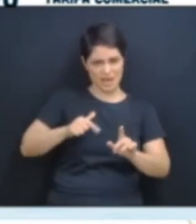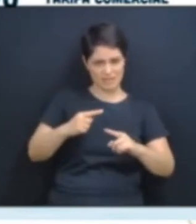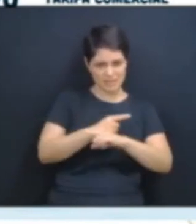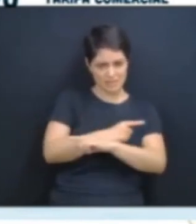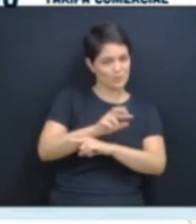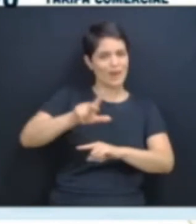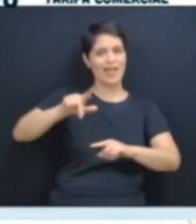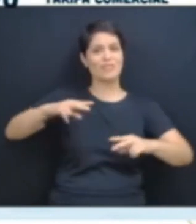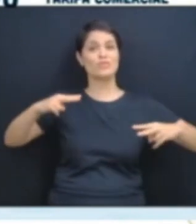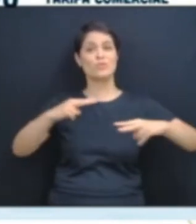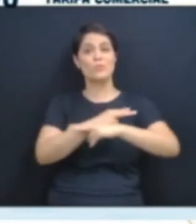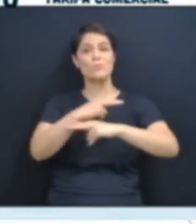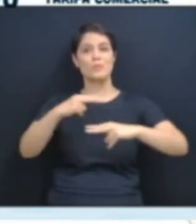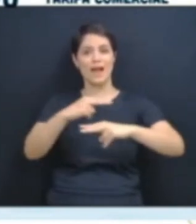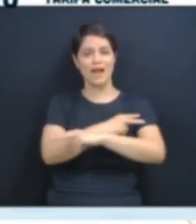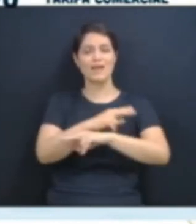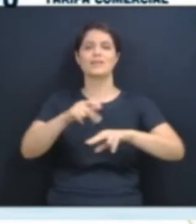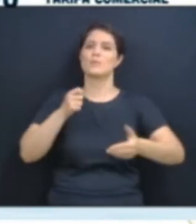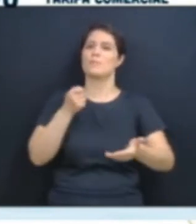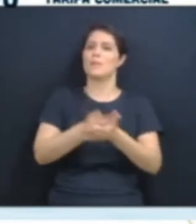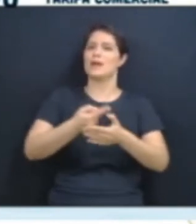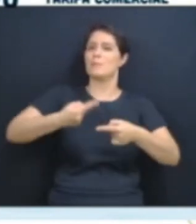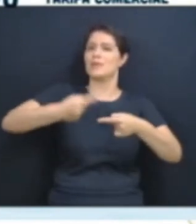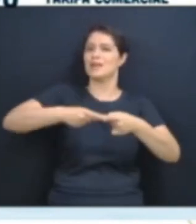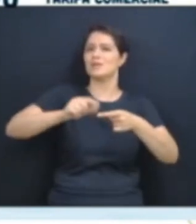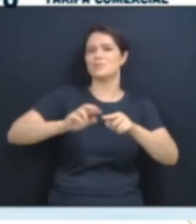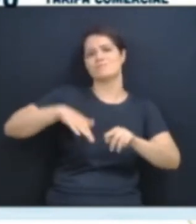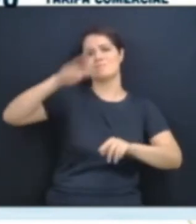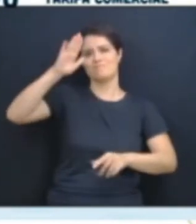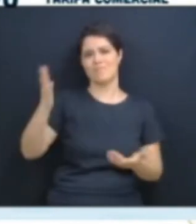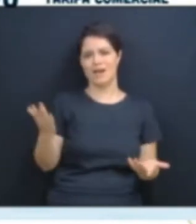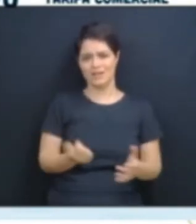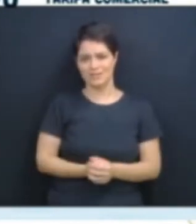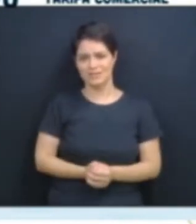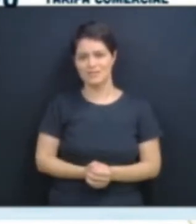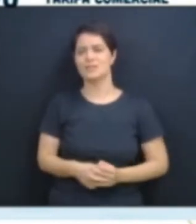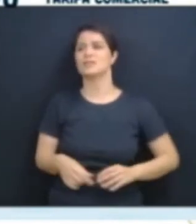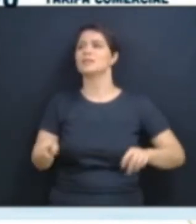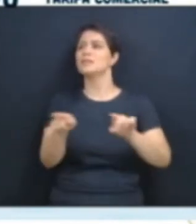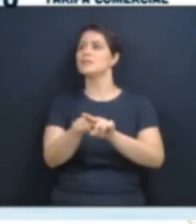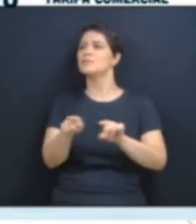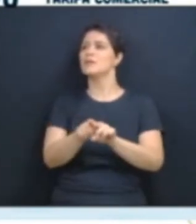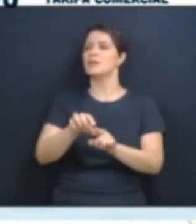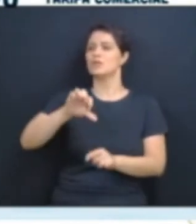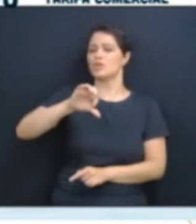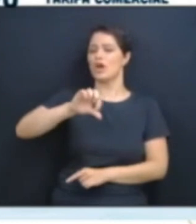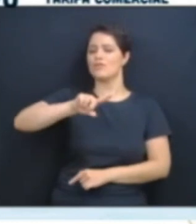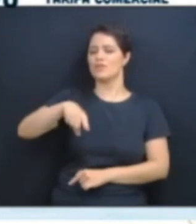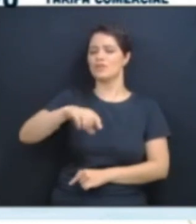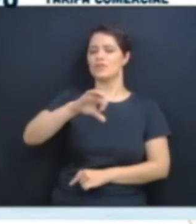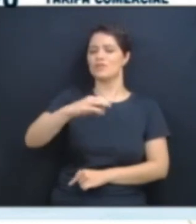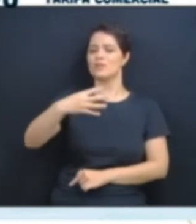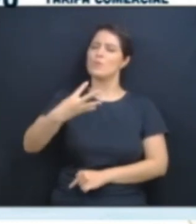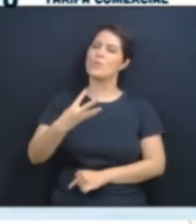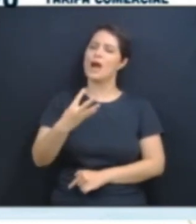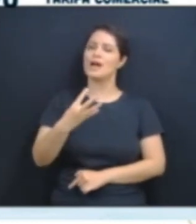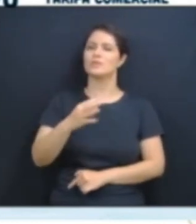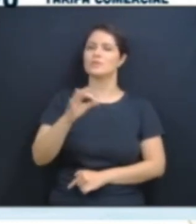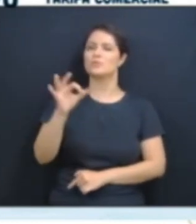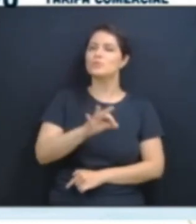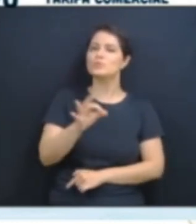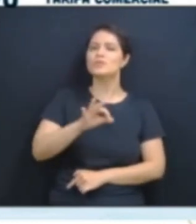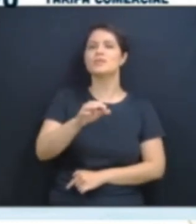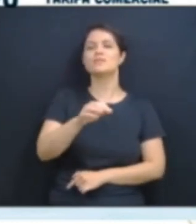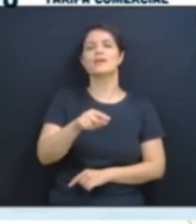fim, o 9,94 usado como base de cálculo pela empresa, que vai ser a tarifa mais ou menos, ele não considera o